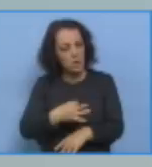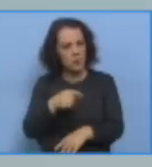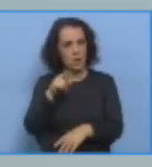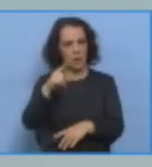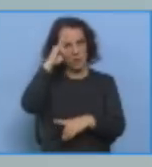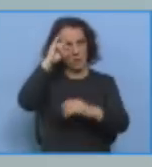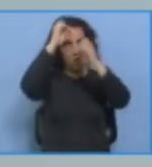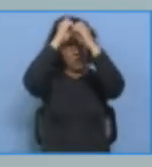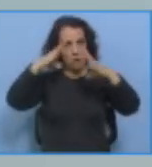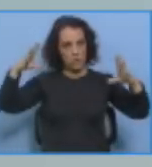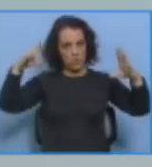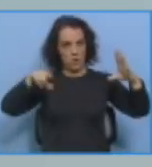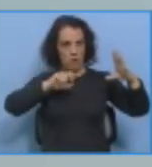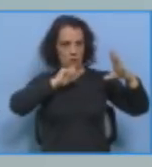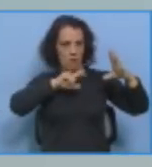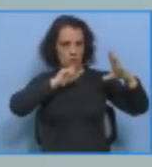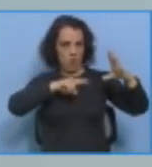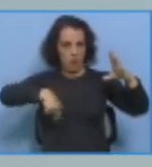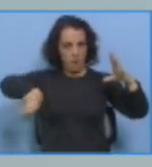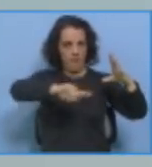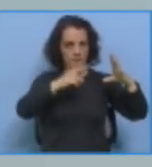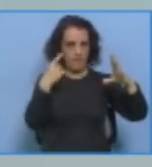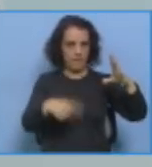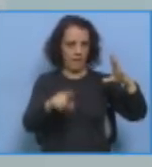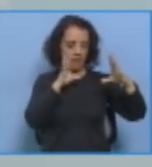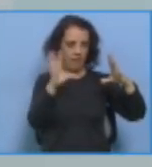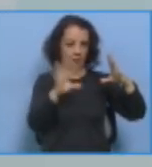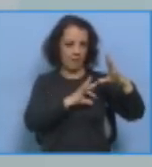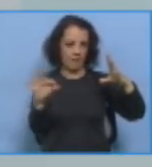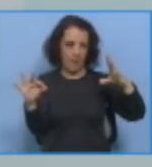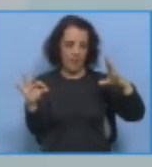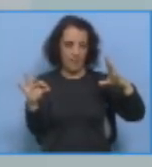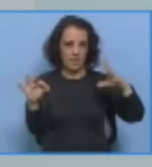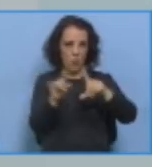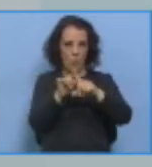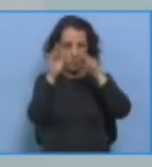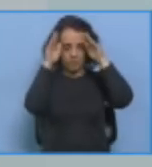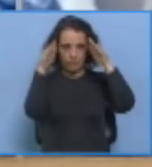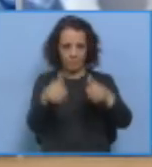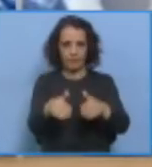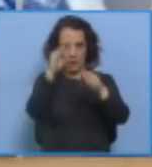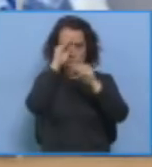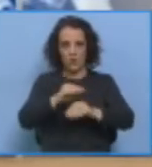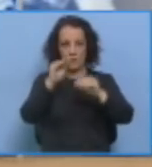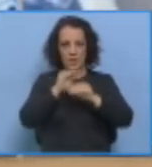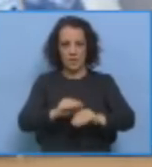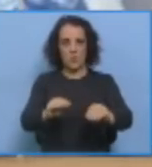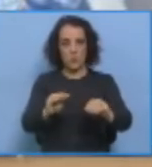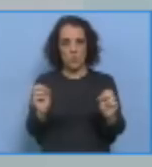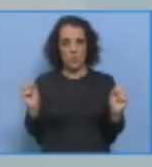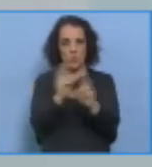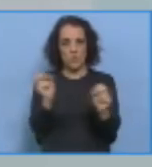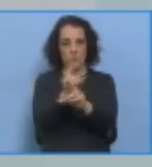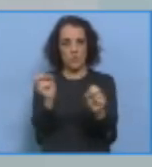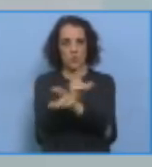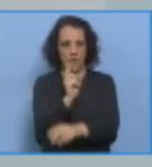ideologia uma tentativa de centralizar até, no caso, a formação das novas gerações? Não, há uma clara estatização. Há